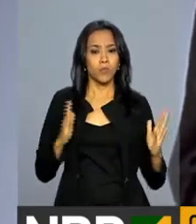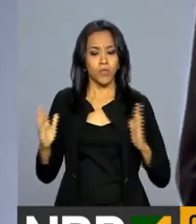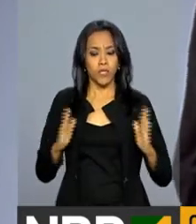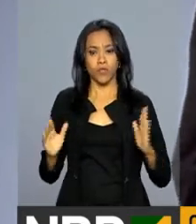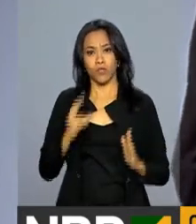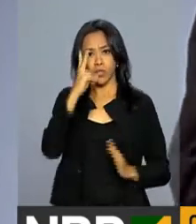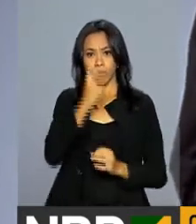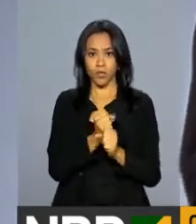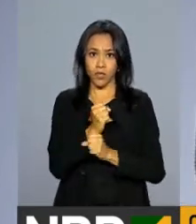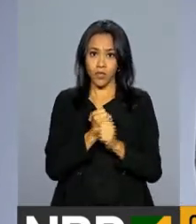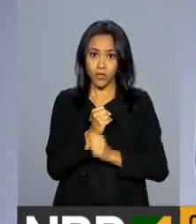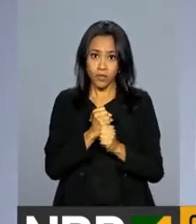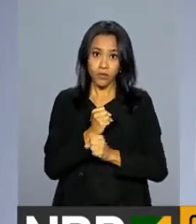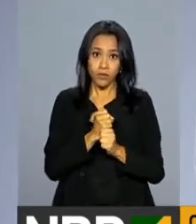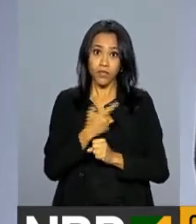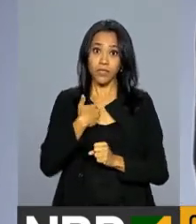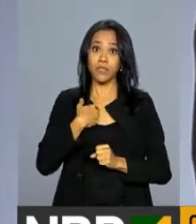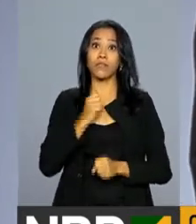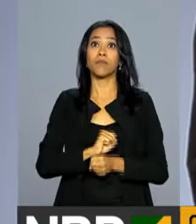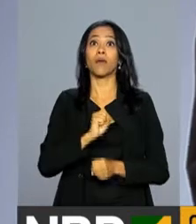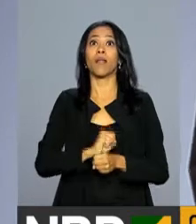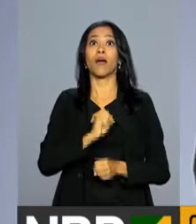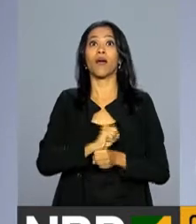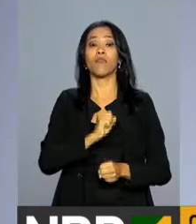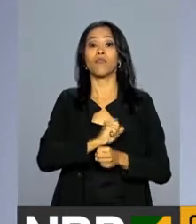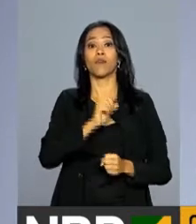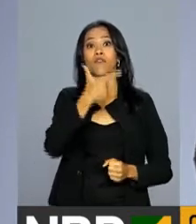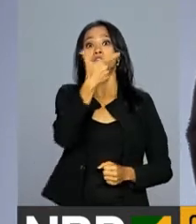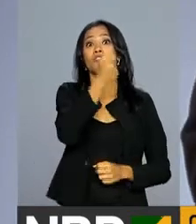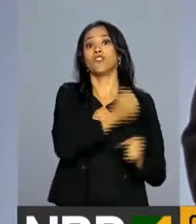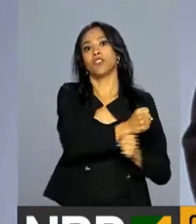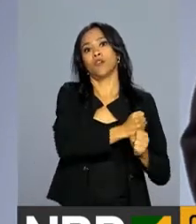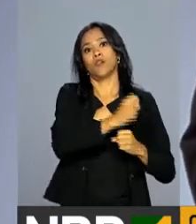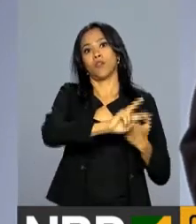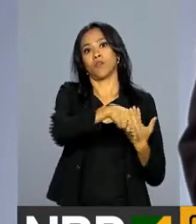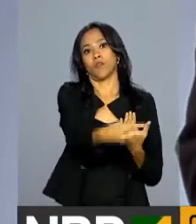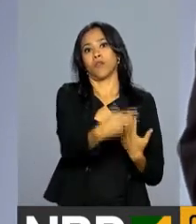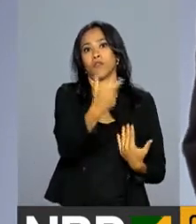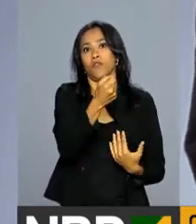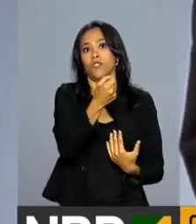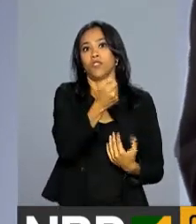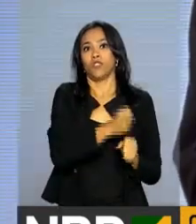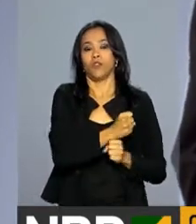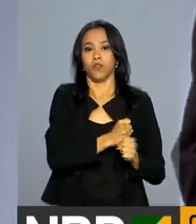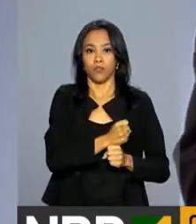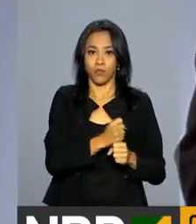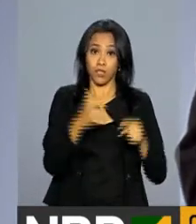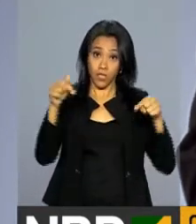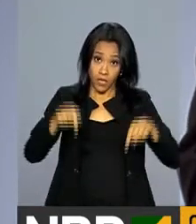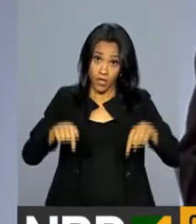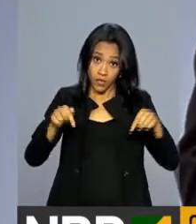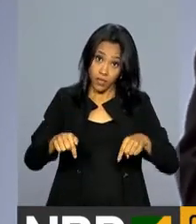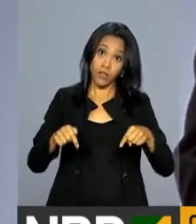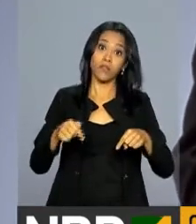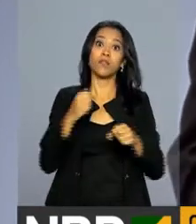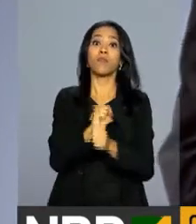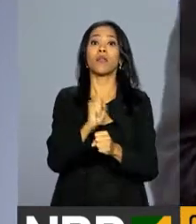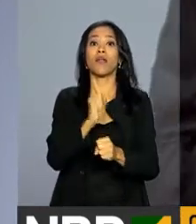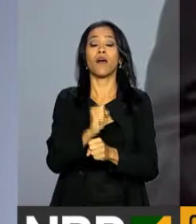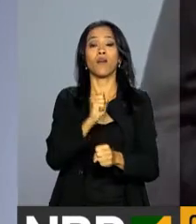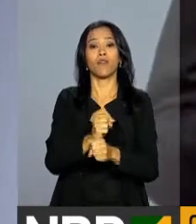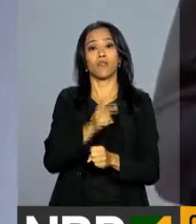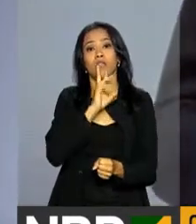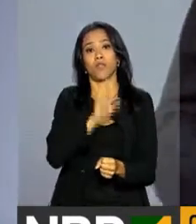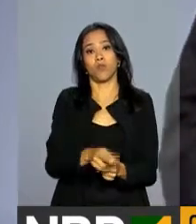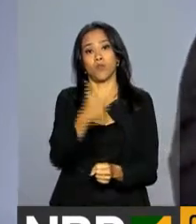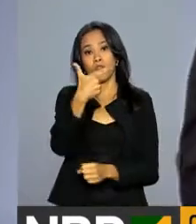fizemos coisas que se esperava 20 anos esta coisa do supermercado domingo e nos feriados aqui foi dito que se esperava 20 anos eu